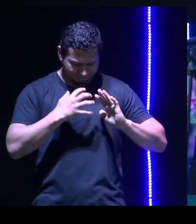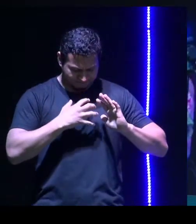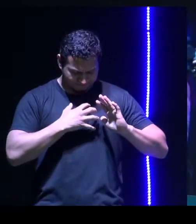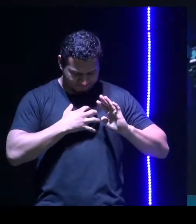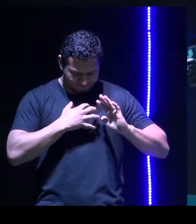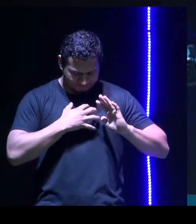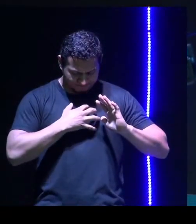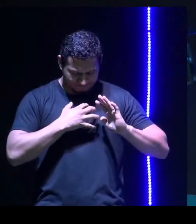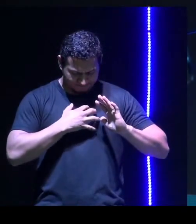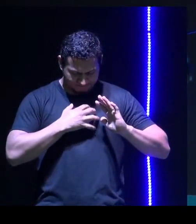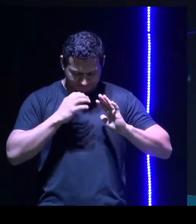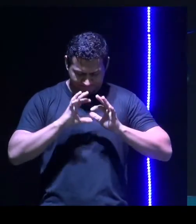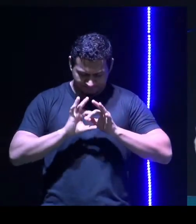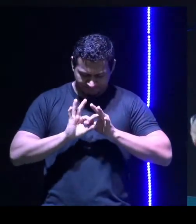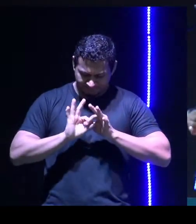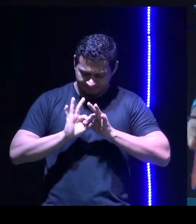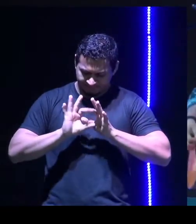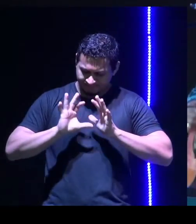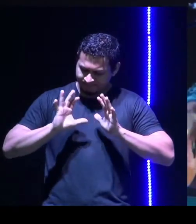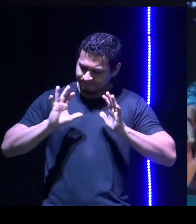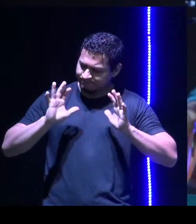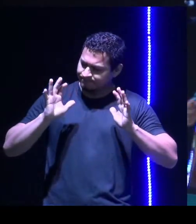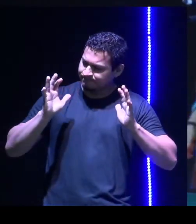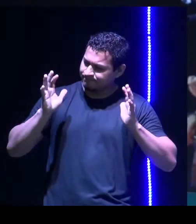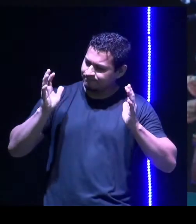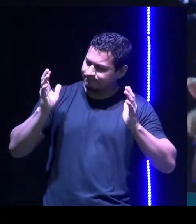Seja livre,